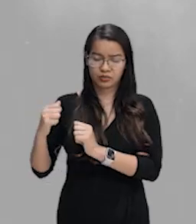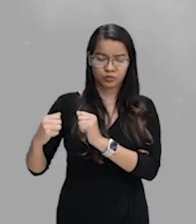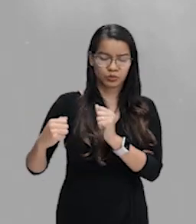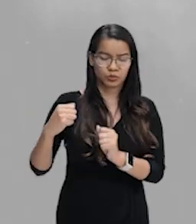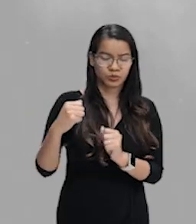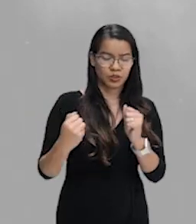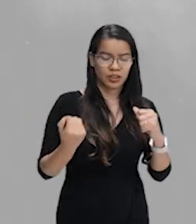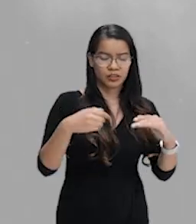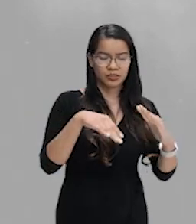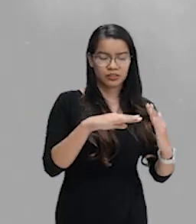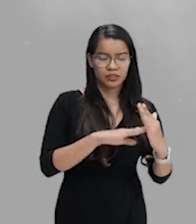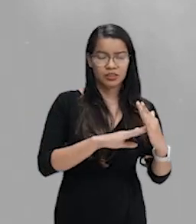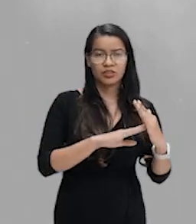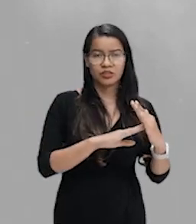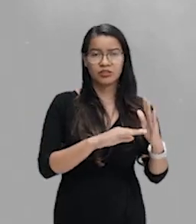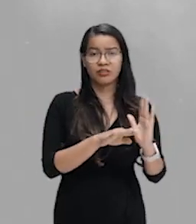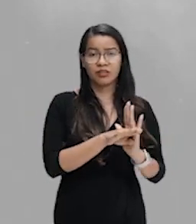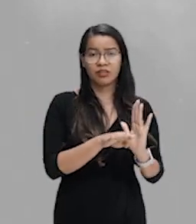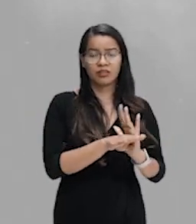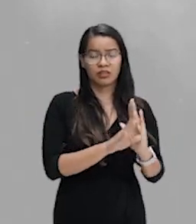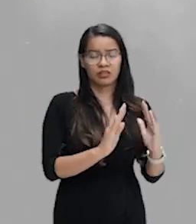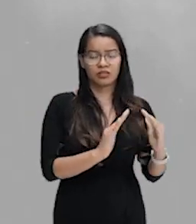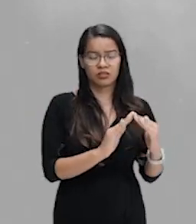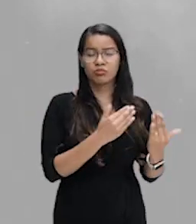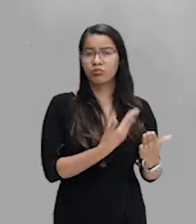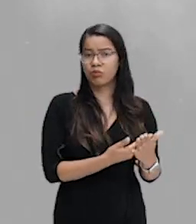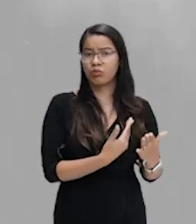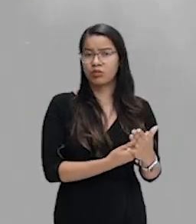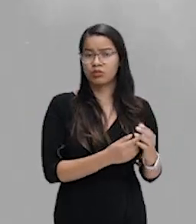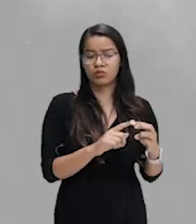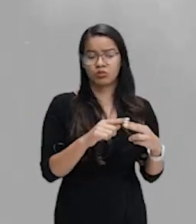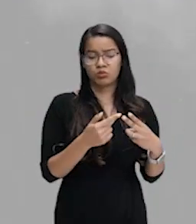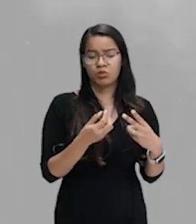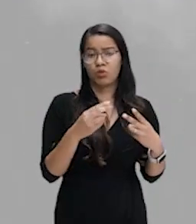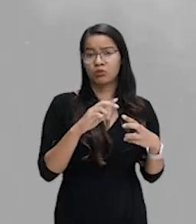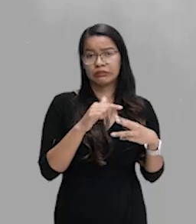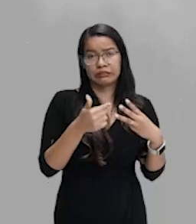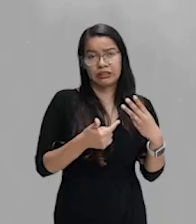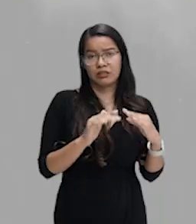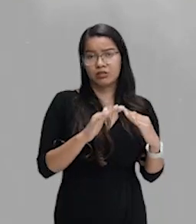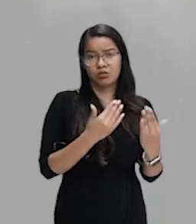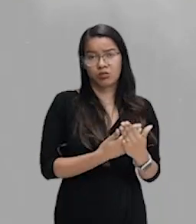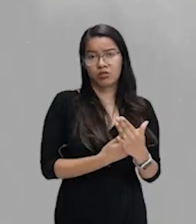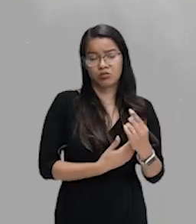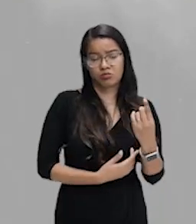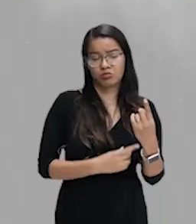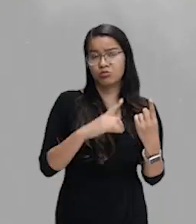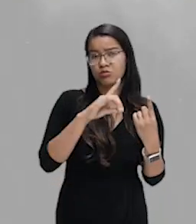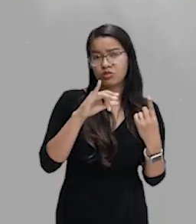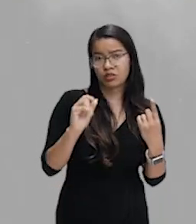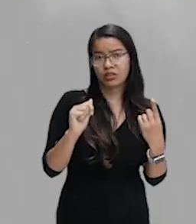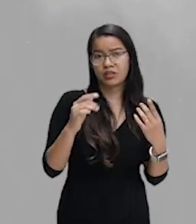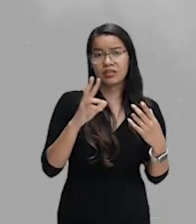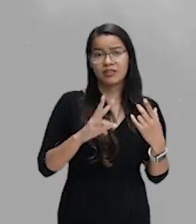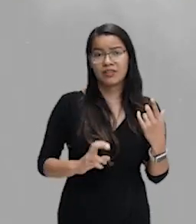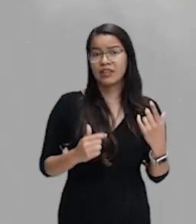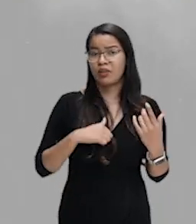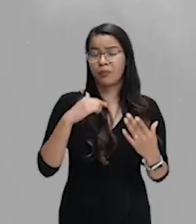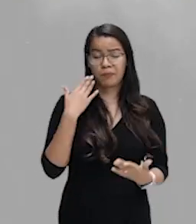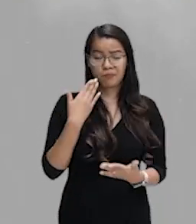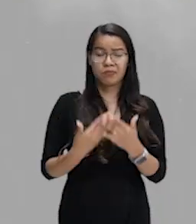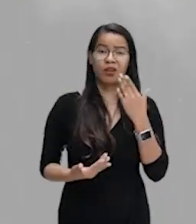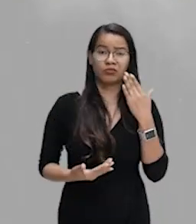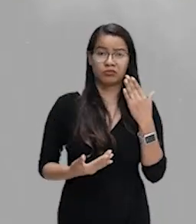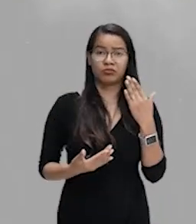2 escolas, 3 escolas. Em alguns dias, eu perco o controle, literalmente, da realidade e